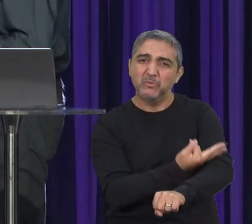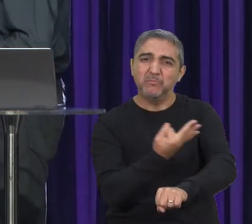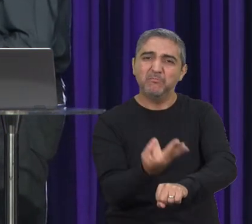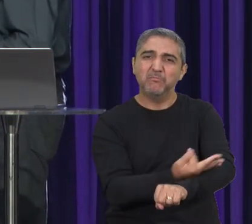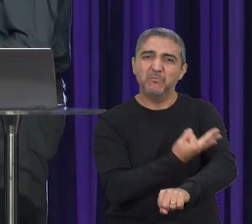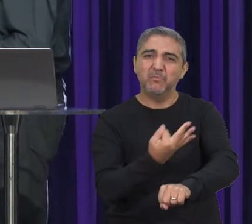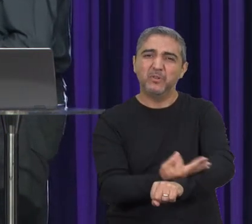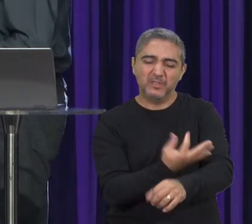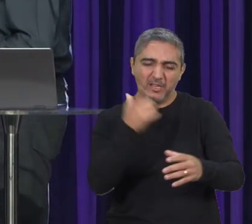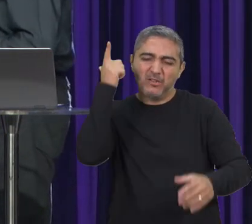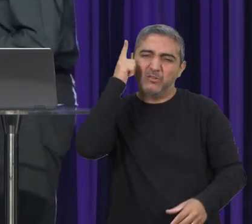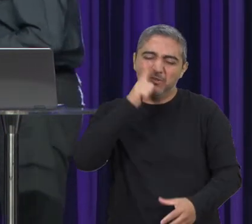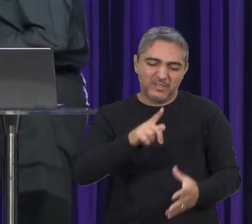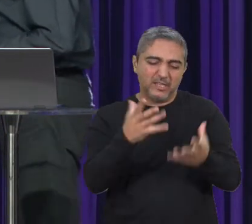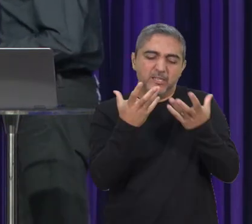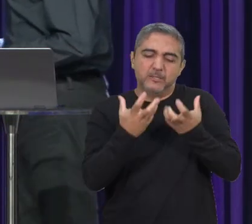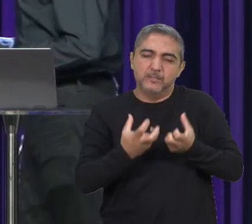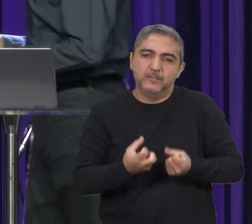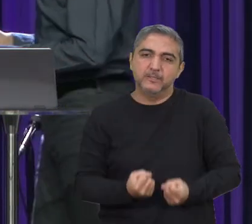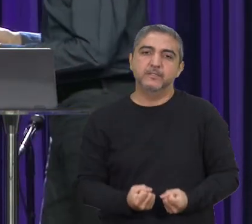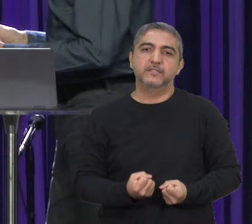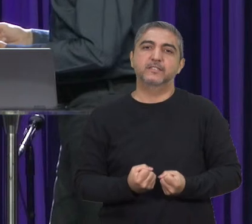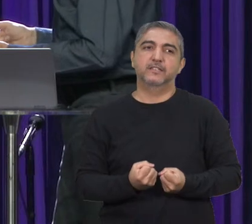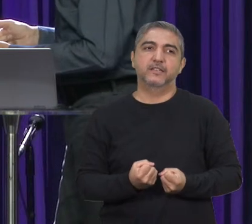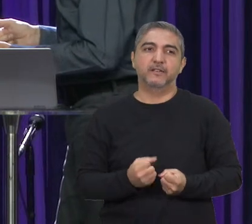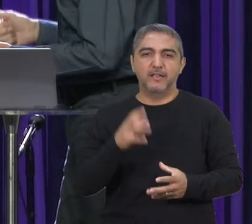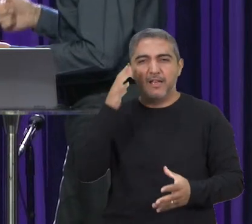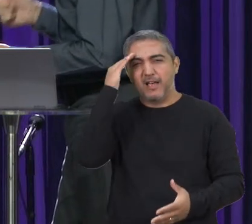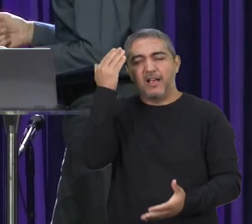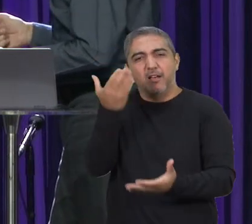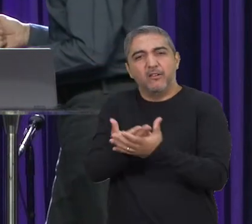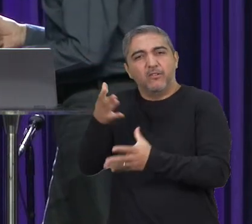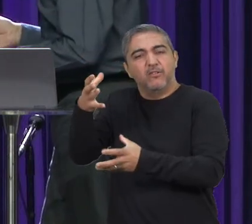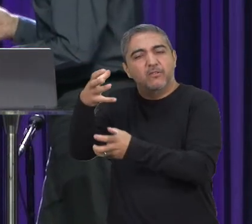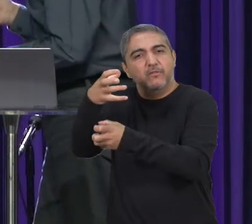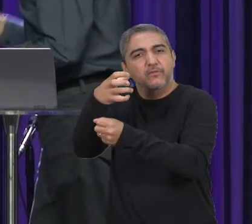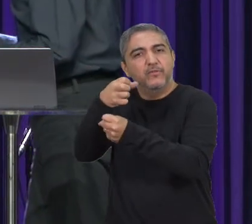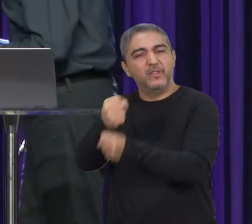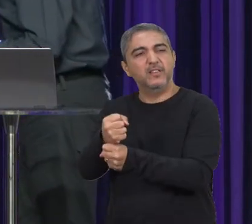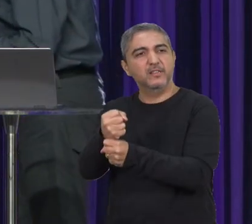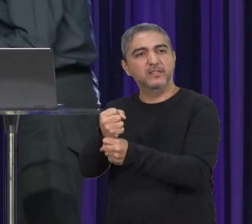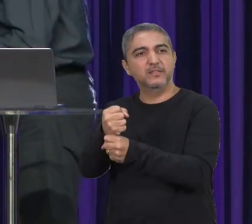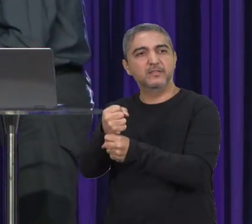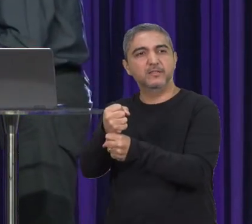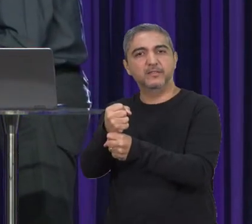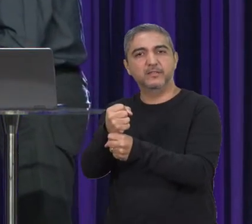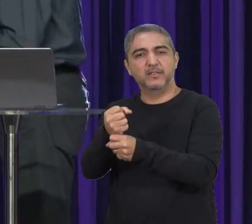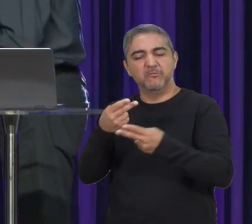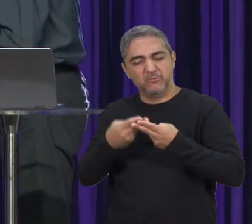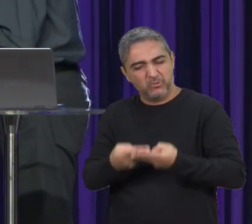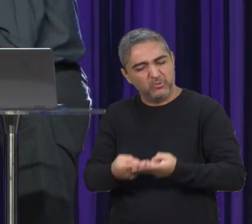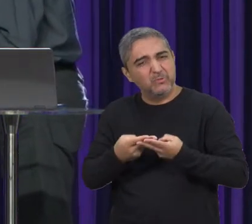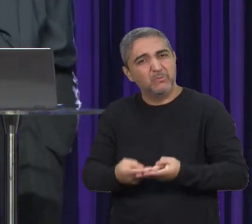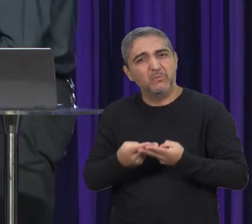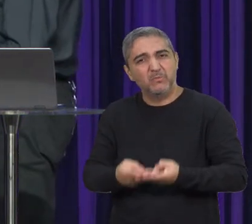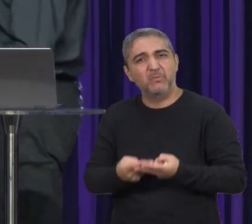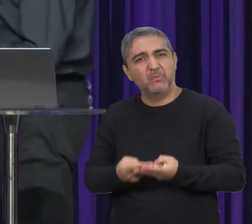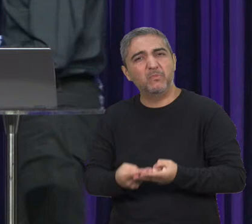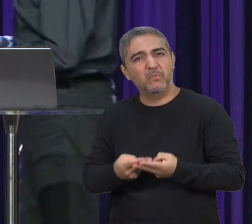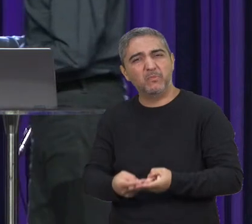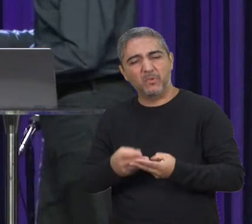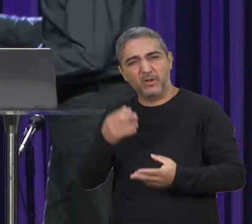sofre. A confiança, porque ele tudo suporta. Aliás, ele tudo